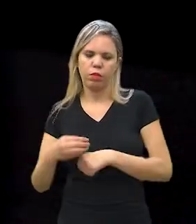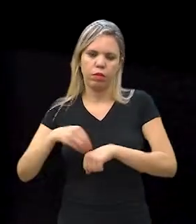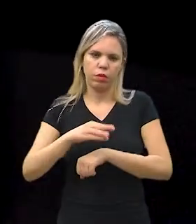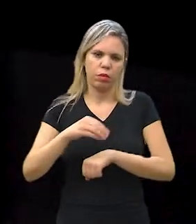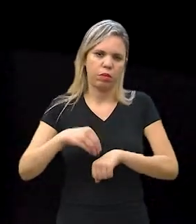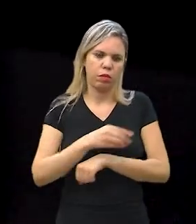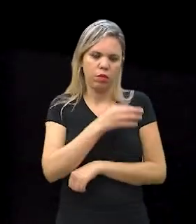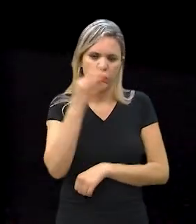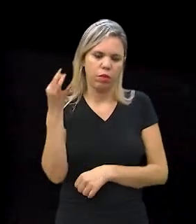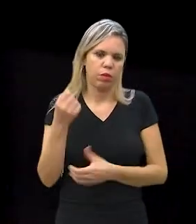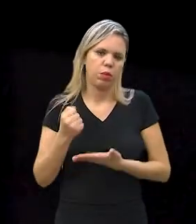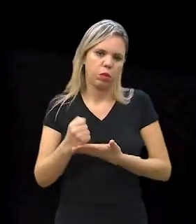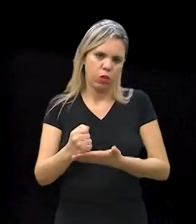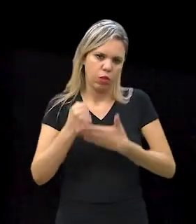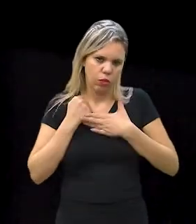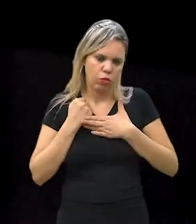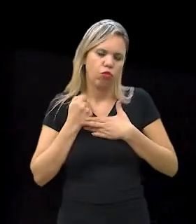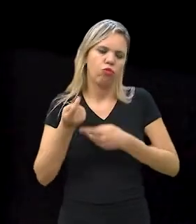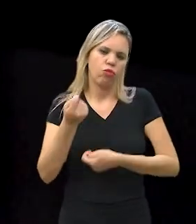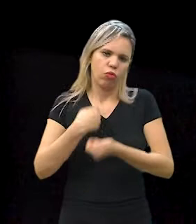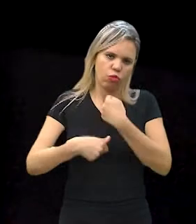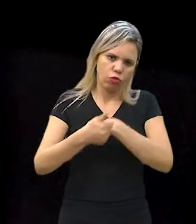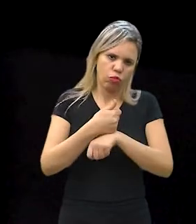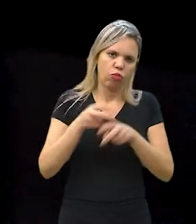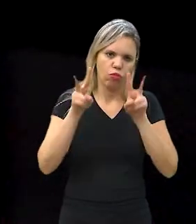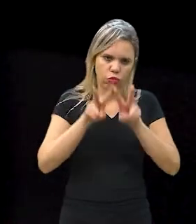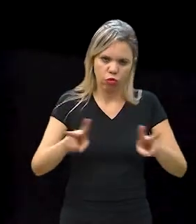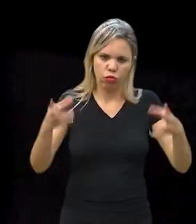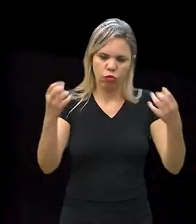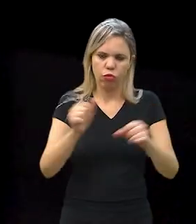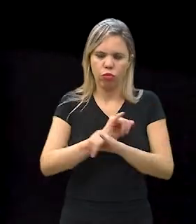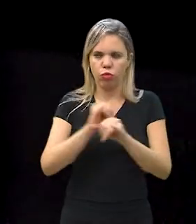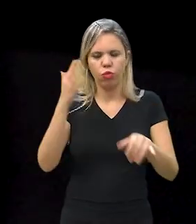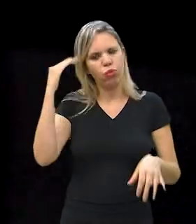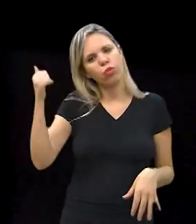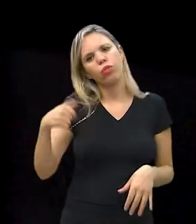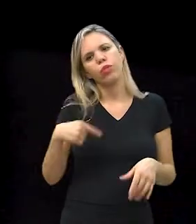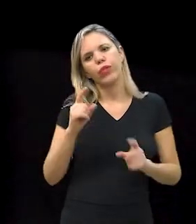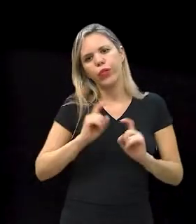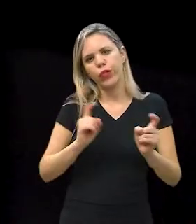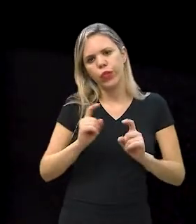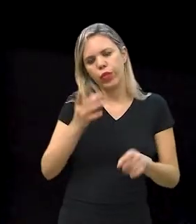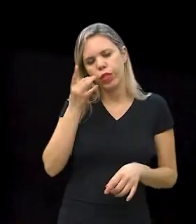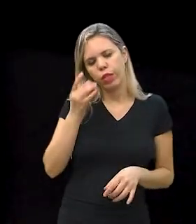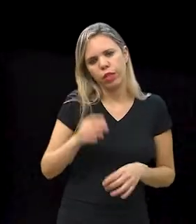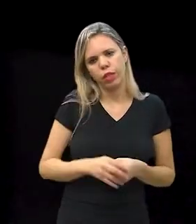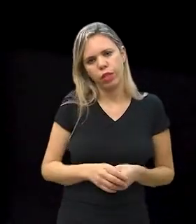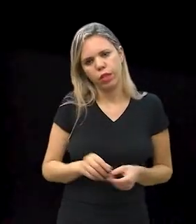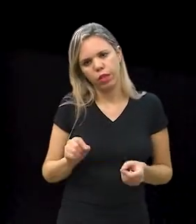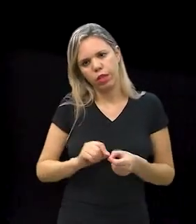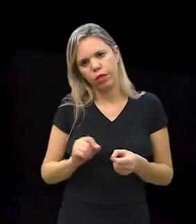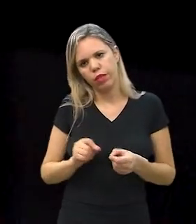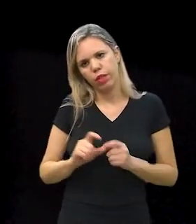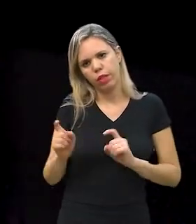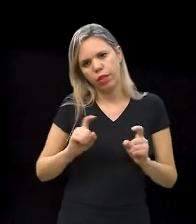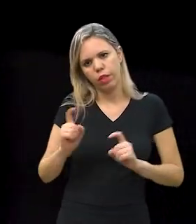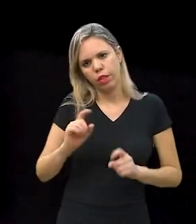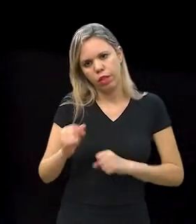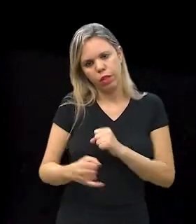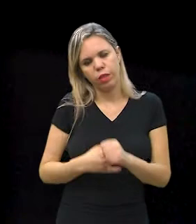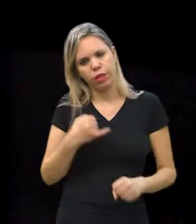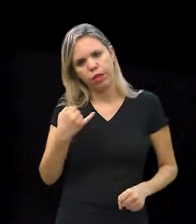da pandemia, me trouxe muitos negócios, porque a visibilidade continuou. A gente passou de fazer reunião